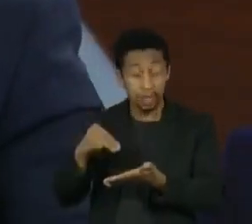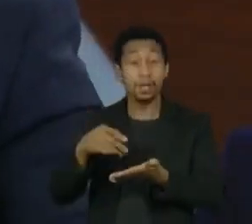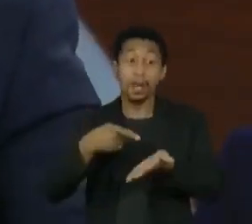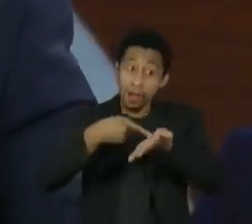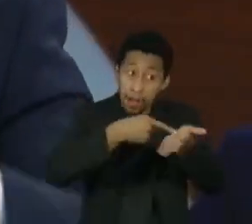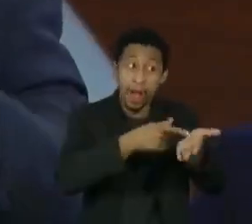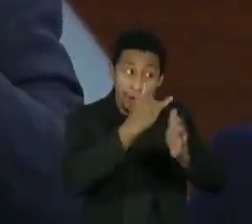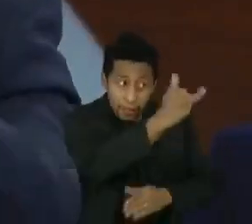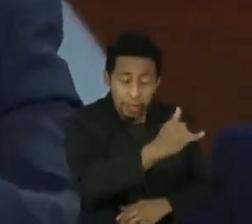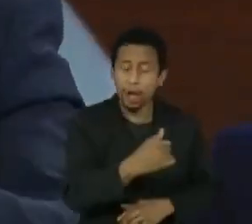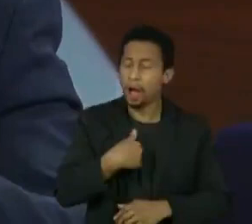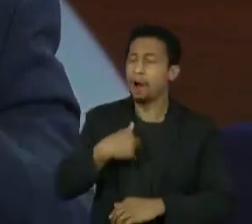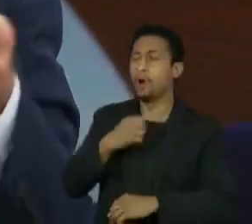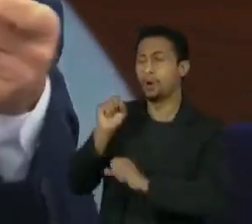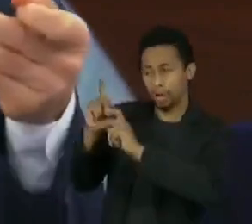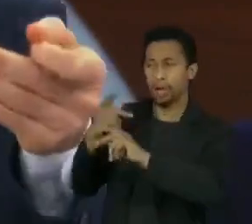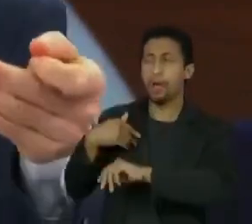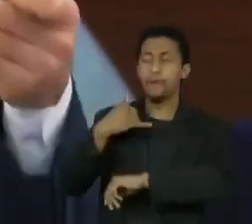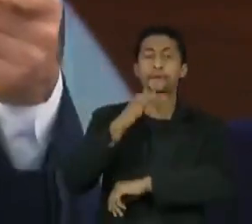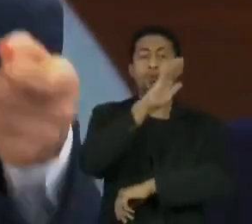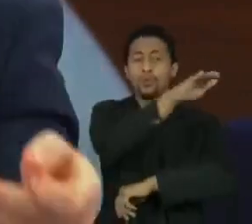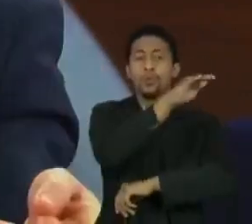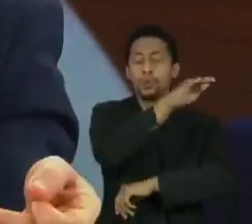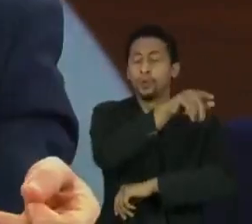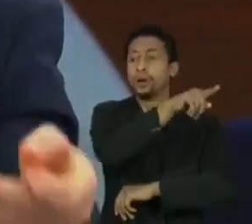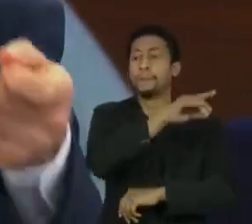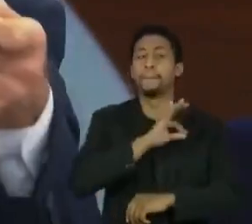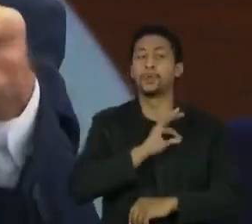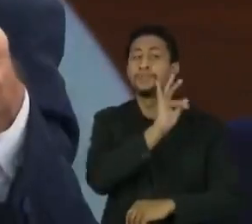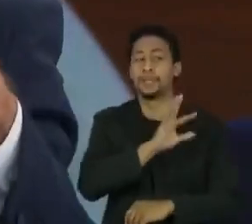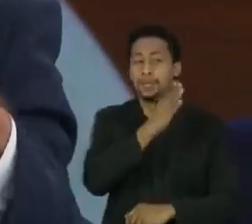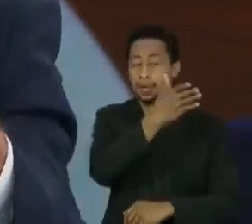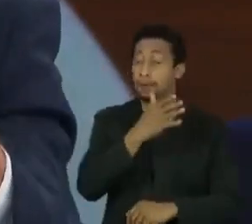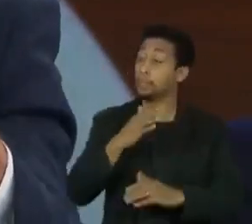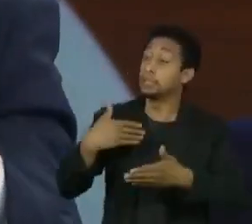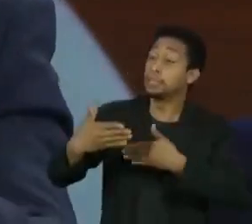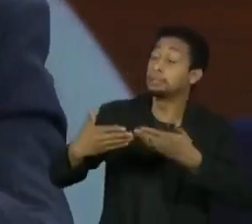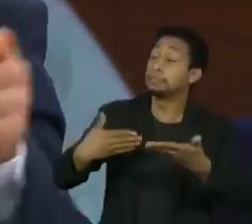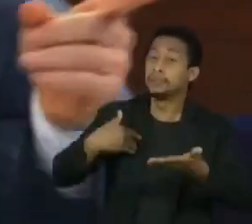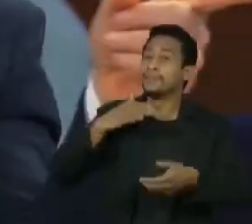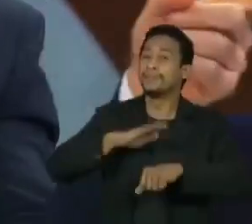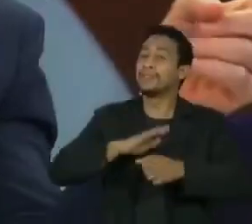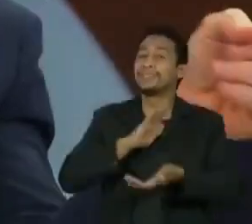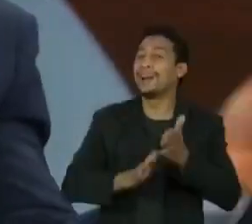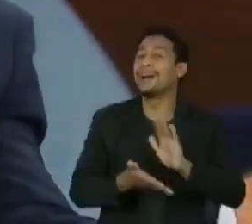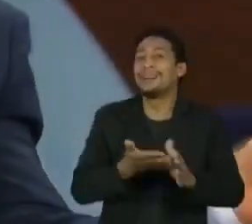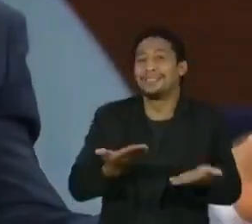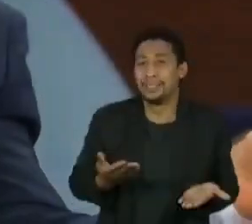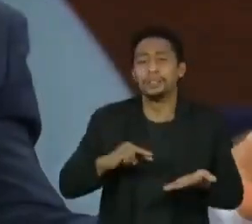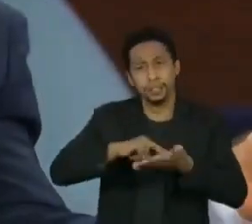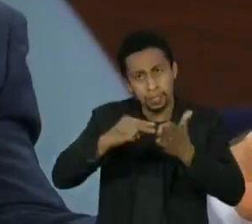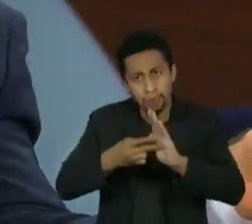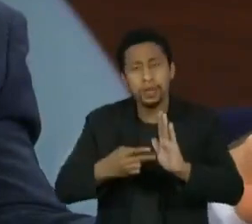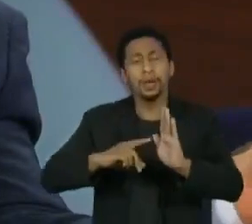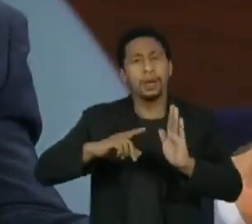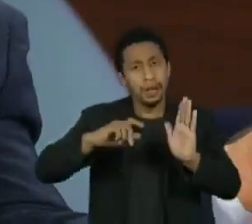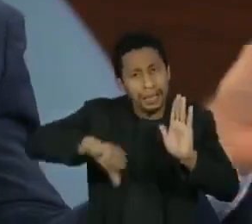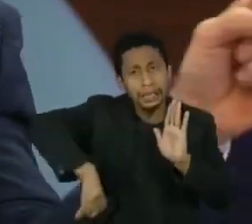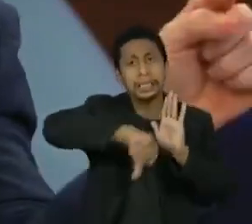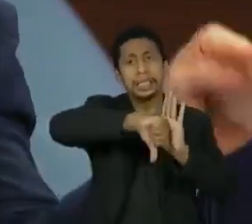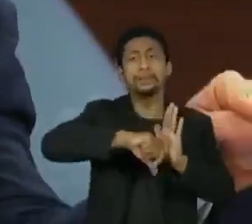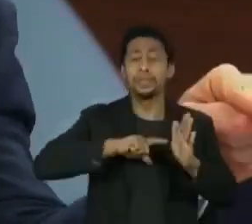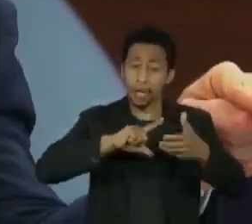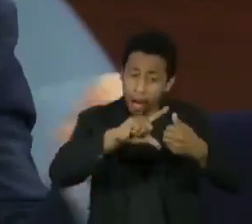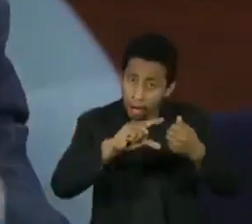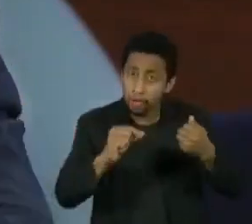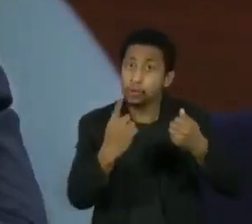não faz, então ele claramente praticou o crime de prevaricação previsto no artigo 319, foi representado ao Procurador-Geral da República,